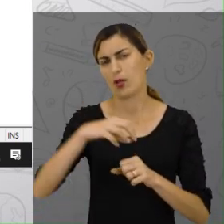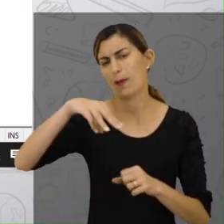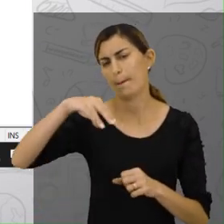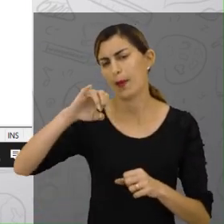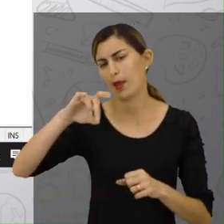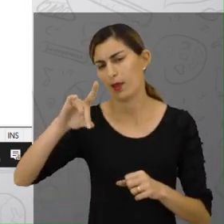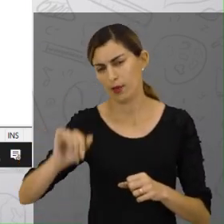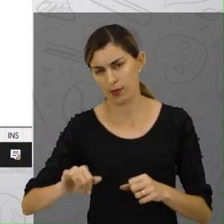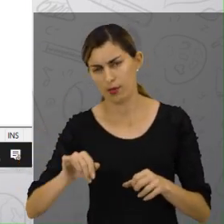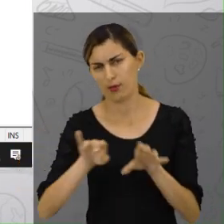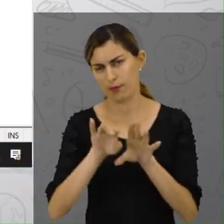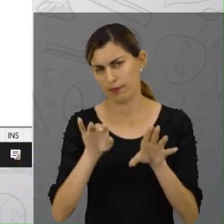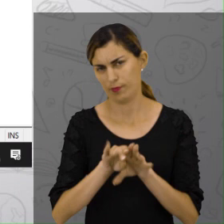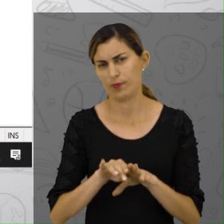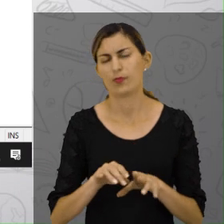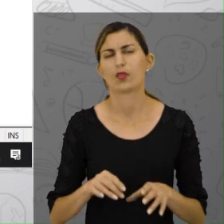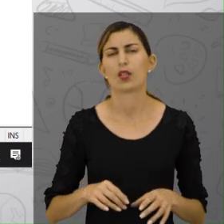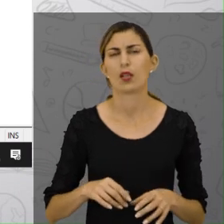que média,